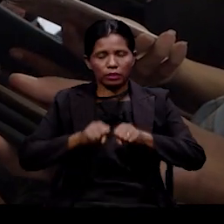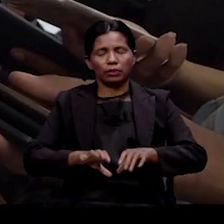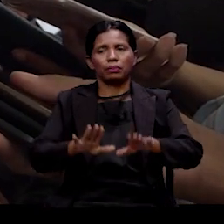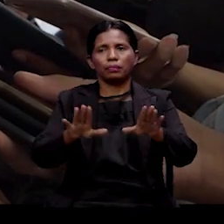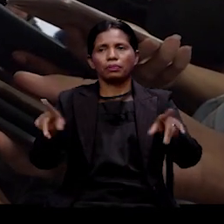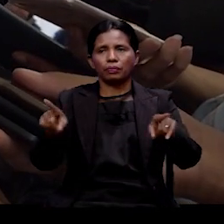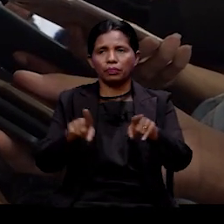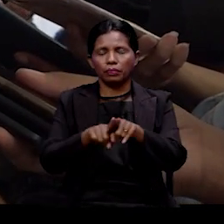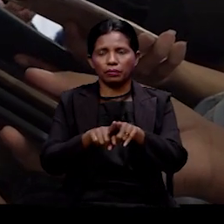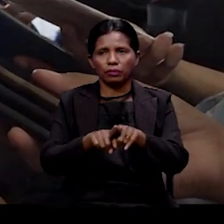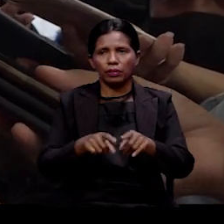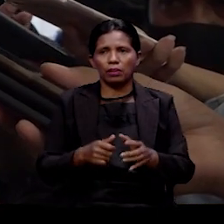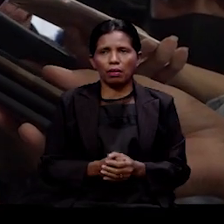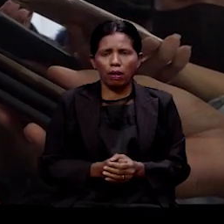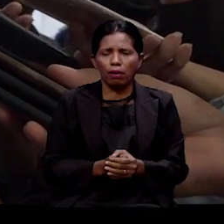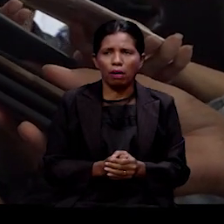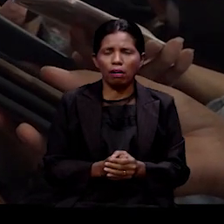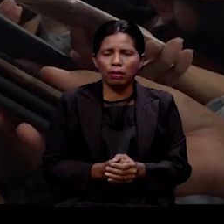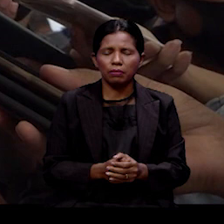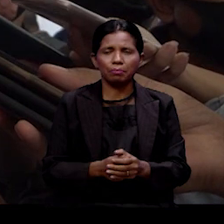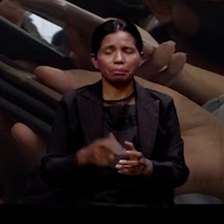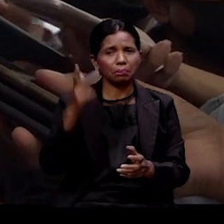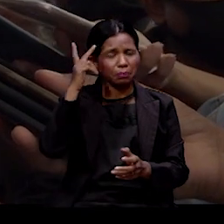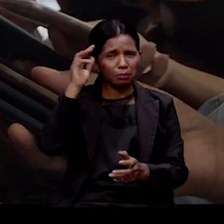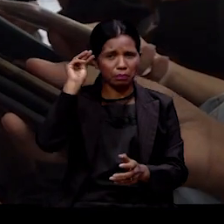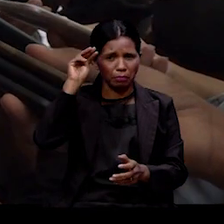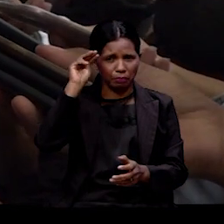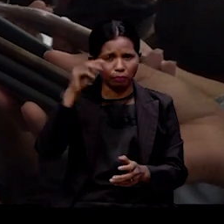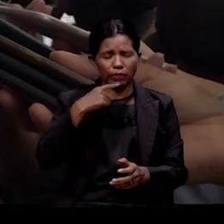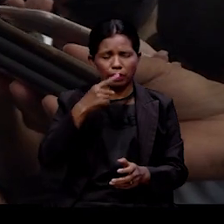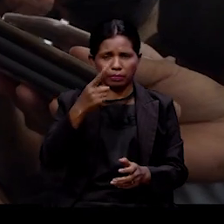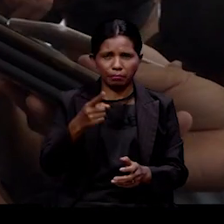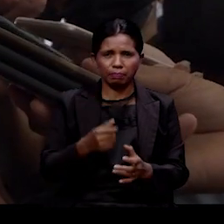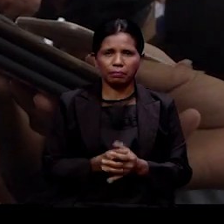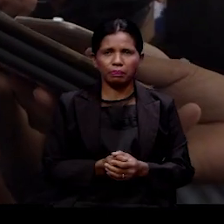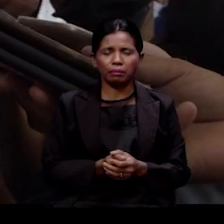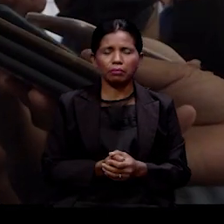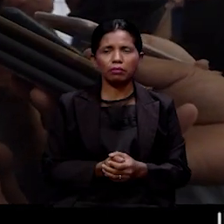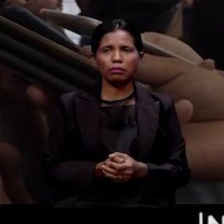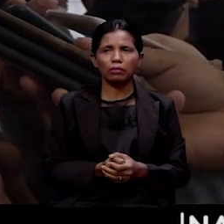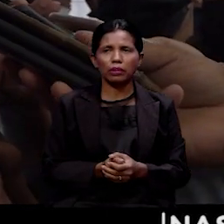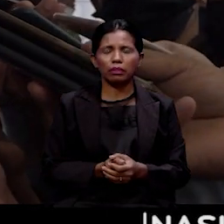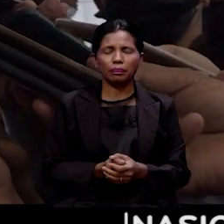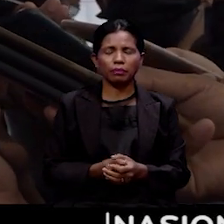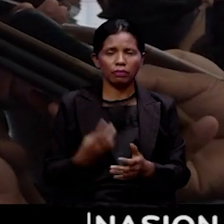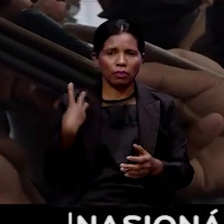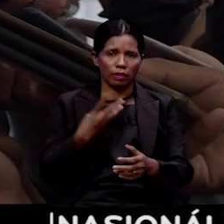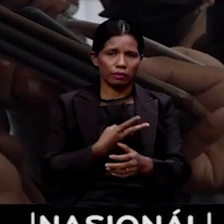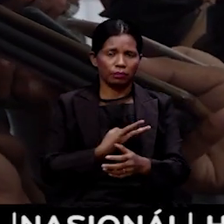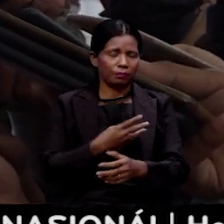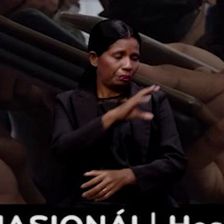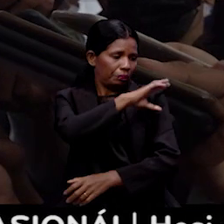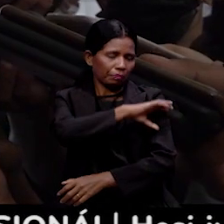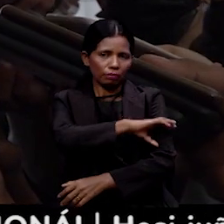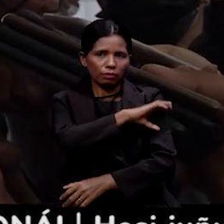no ministro de Hanona, Australia no Timor-Leste, depende de Mamalu, e a área marítima segurança. Também